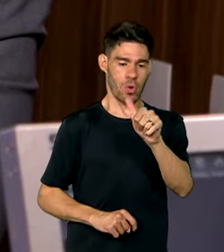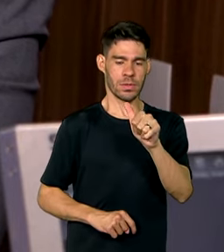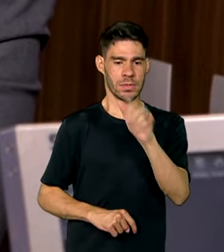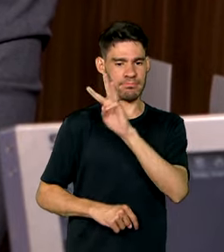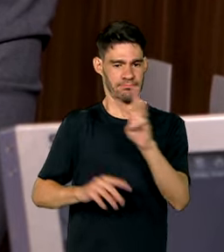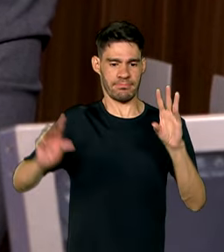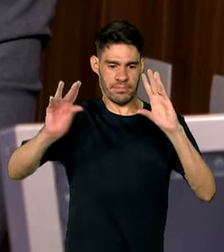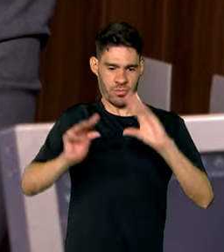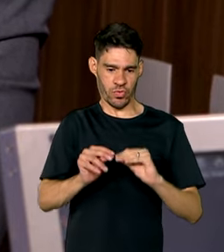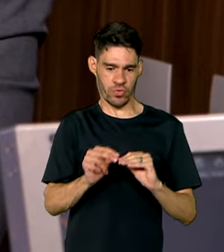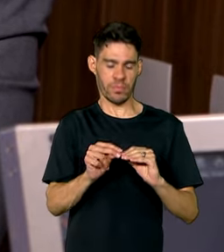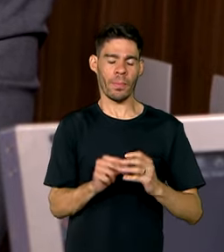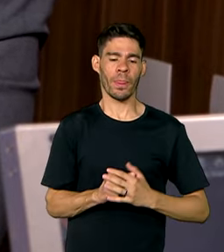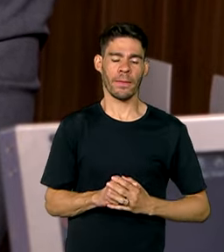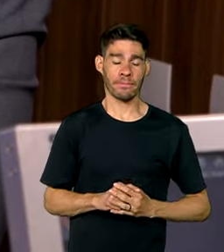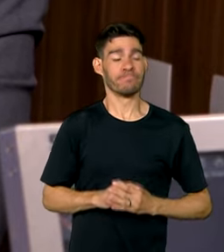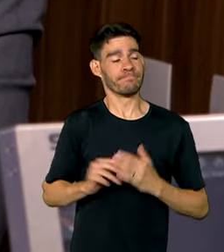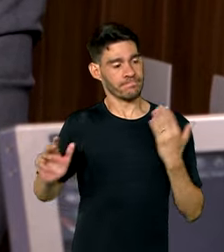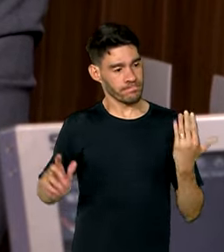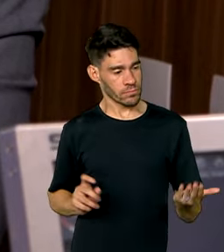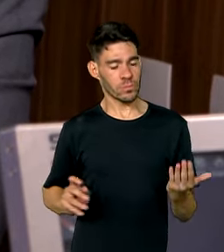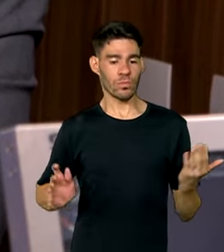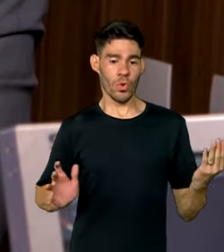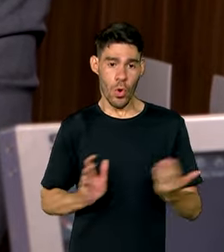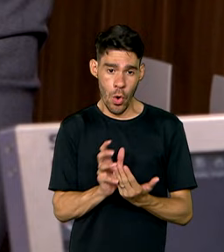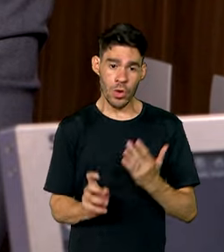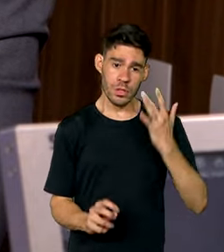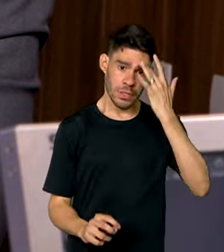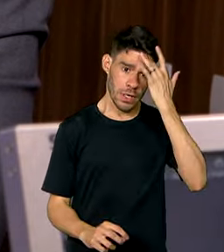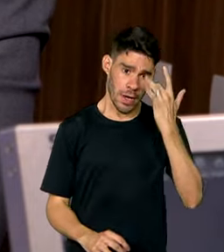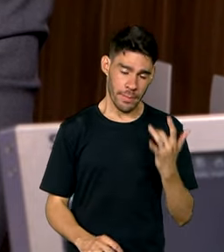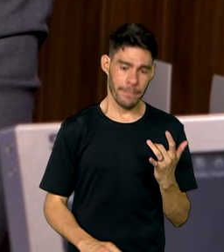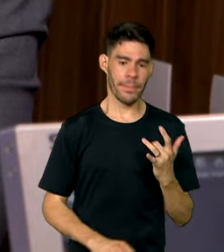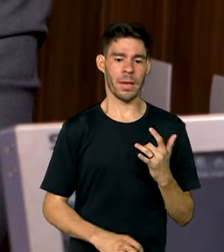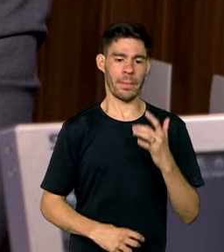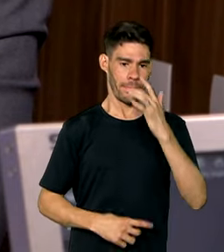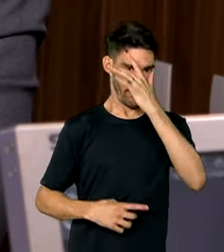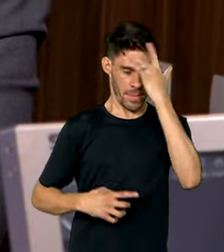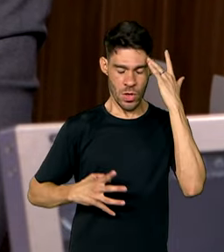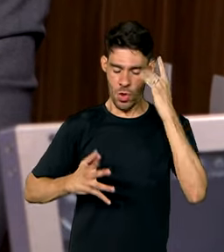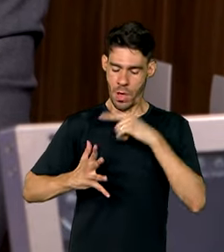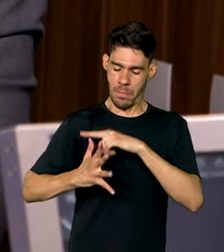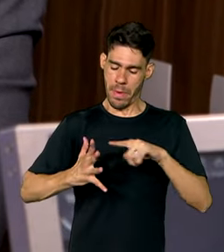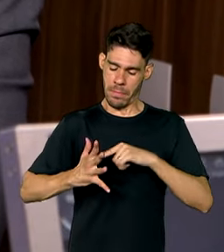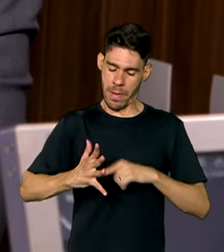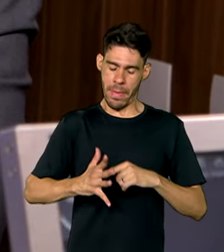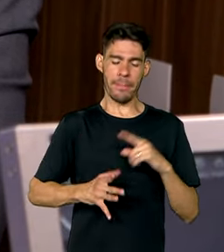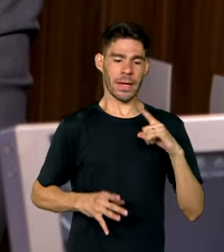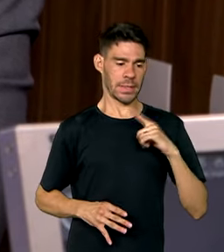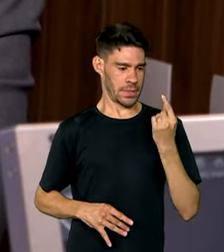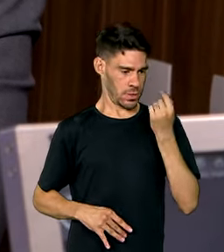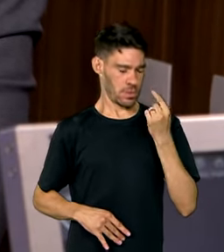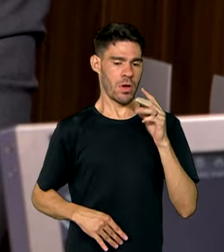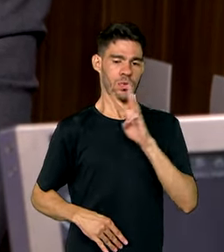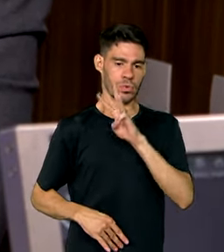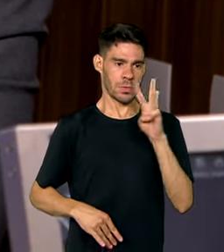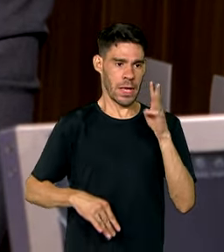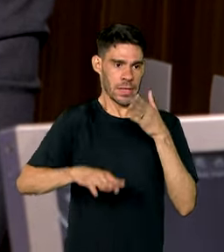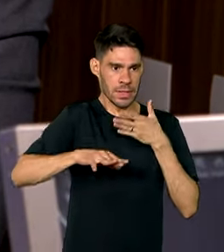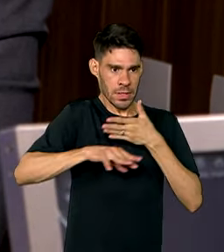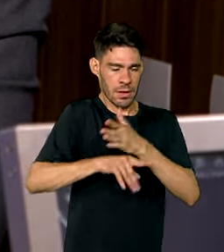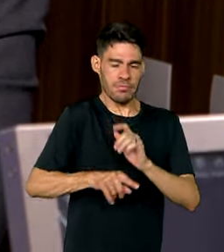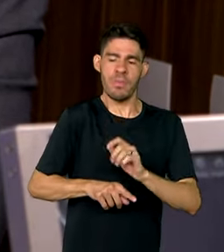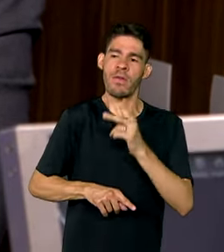sites. Então, hoje e amanhã, os apostadores que tiver dinheiro têm que ir até esses sites,